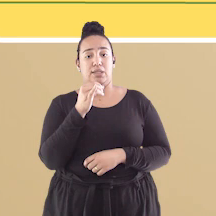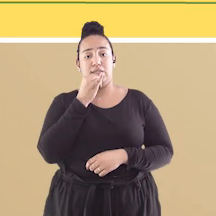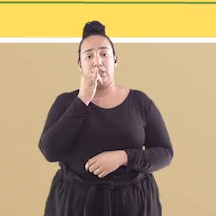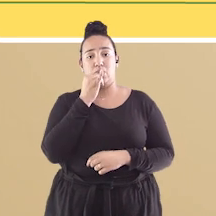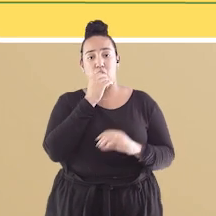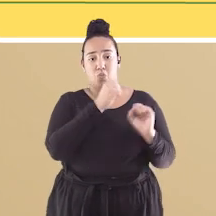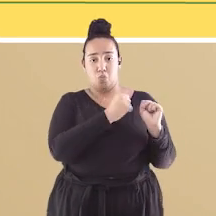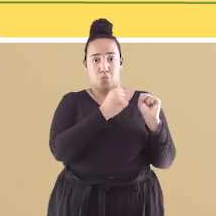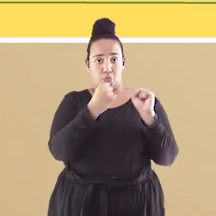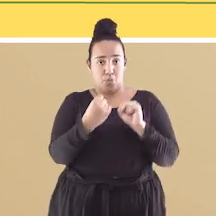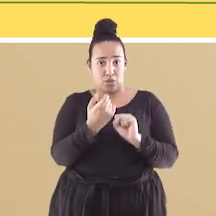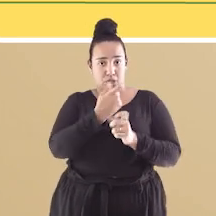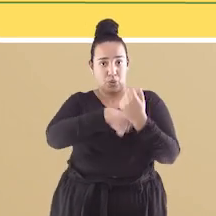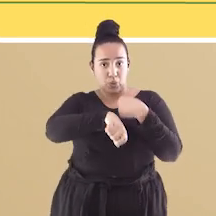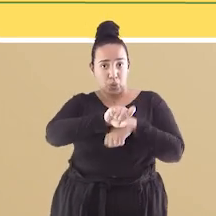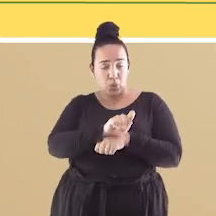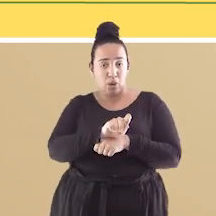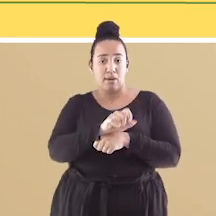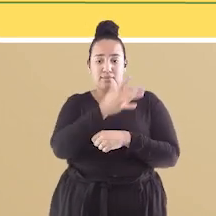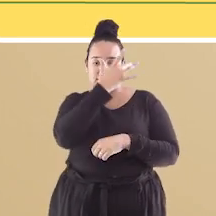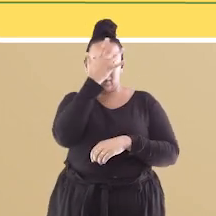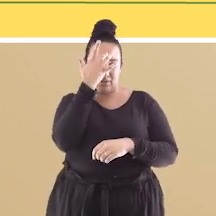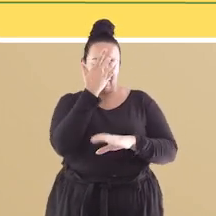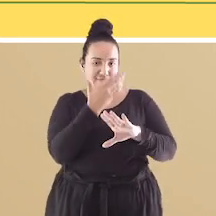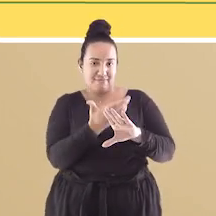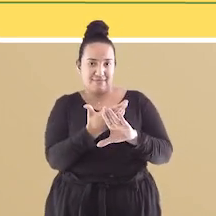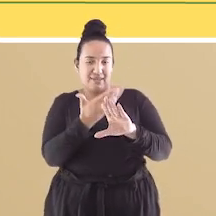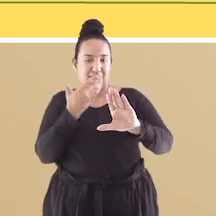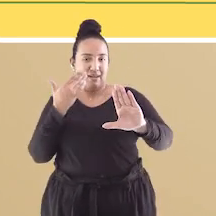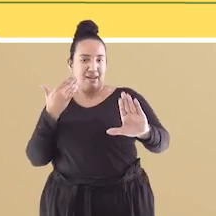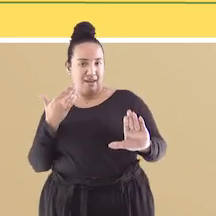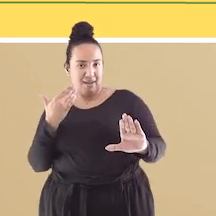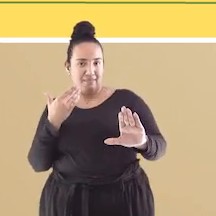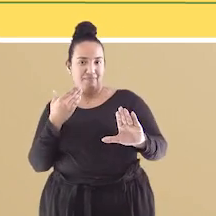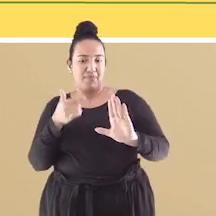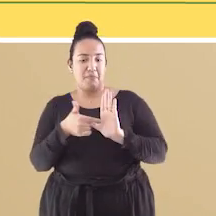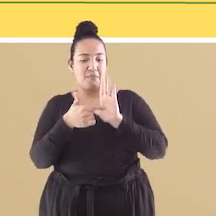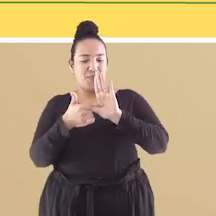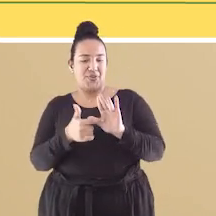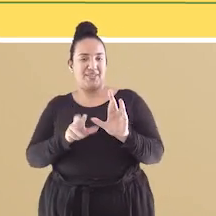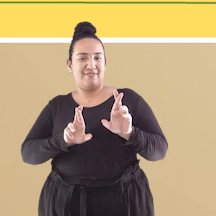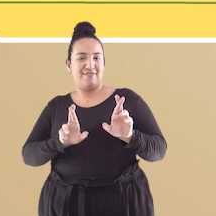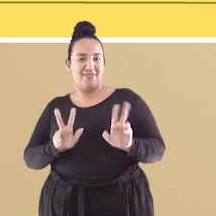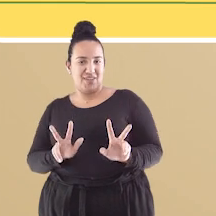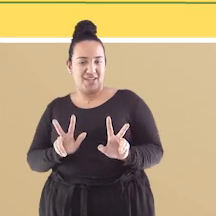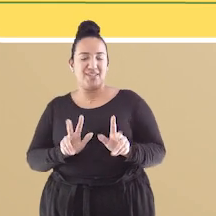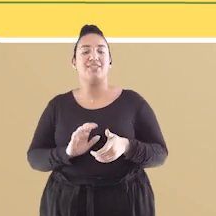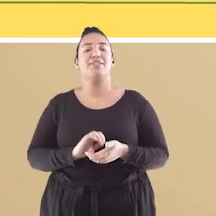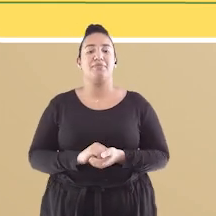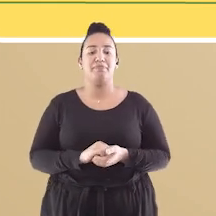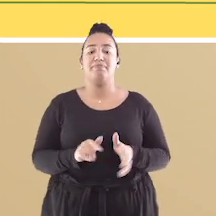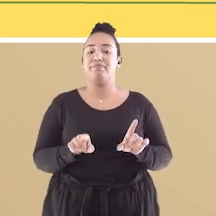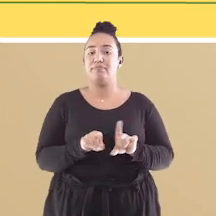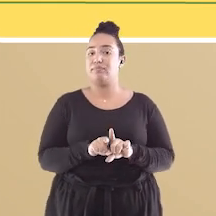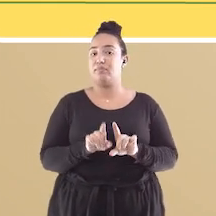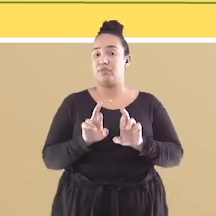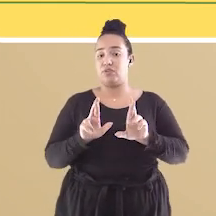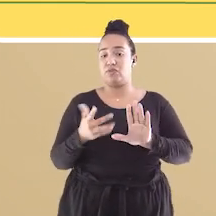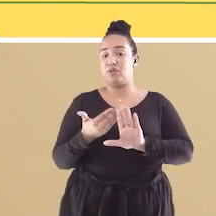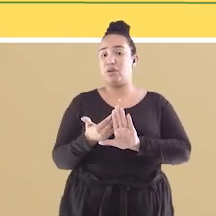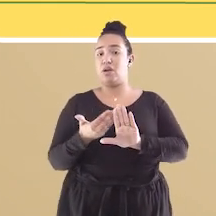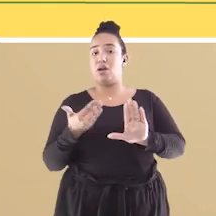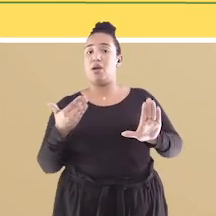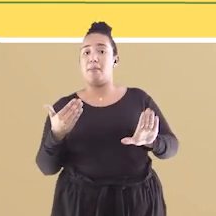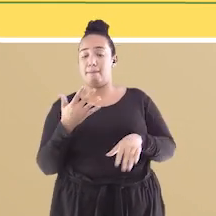pessoas dividam-se nas cidades, delimitando seus contrastes sociais e diferenciando a parte onde